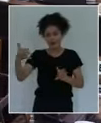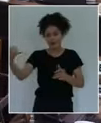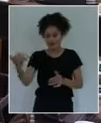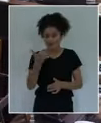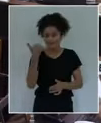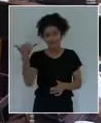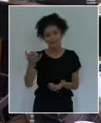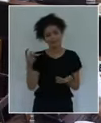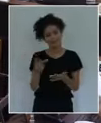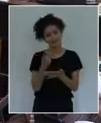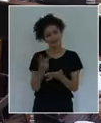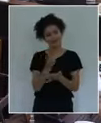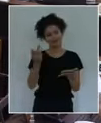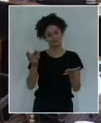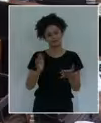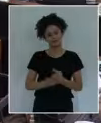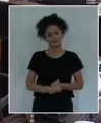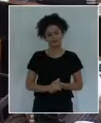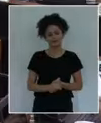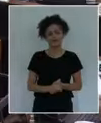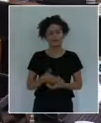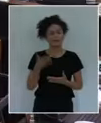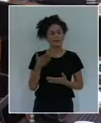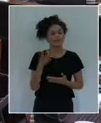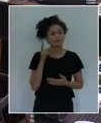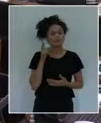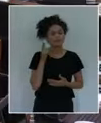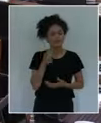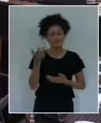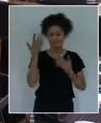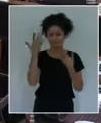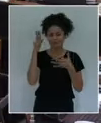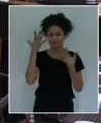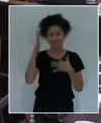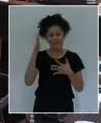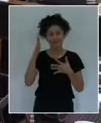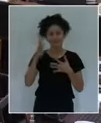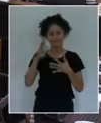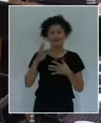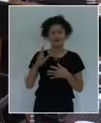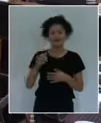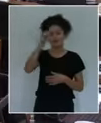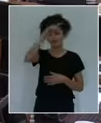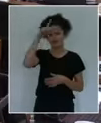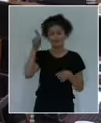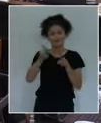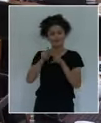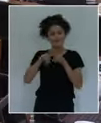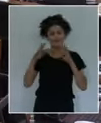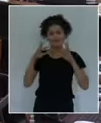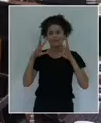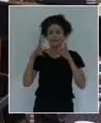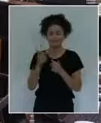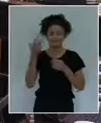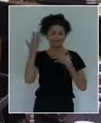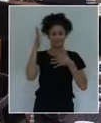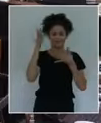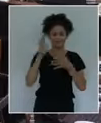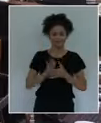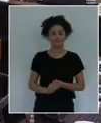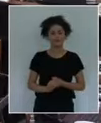depois não dar problema para mim. Mas você está de parabéns e todo o executivo está de parabéns. Muito obrigado. Chico Fanica, obrigado pelas suas